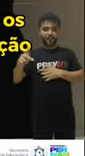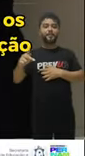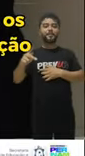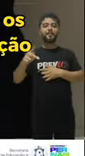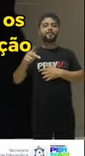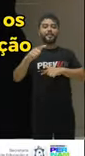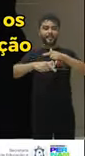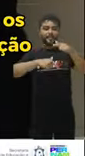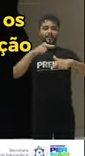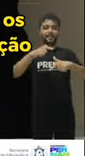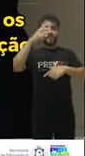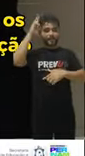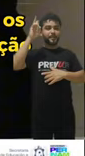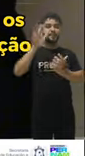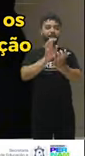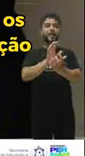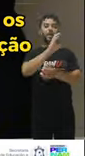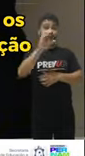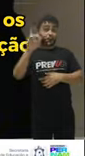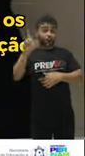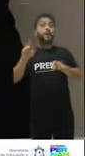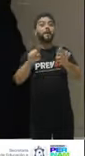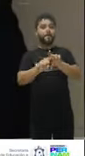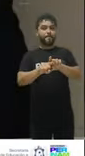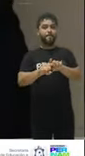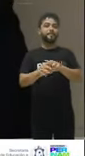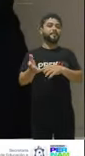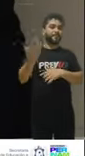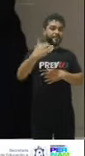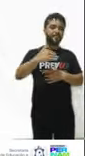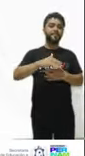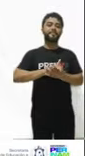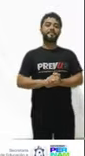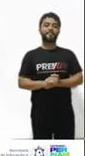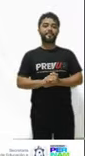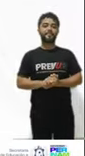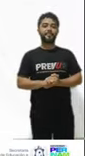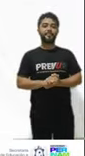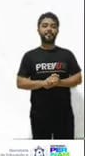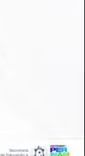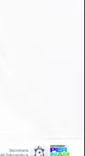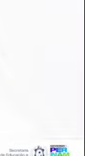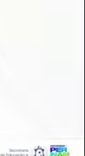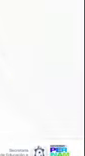extensionistas e a todos os membros da coordenação. Vamos PREVUPar!